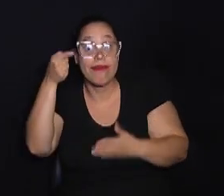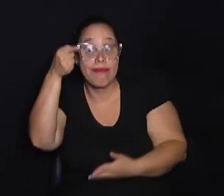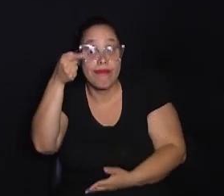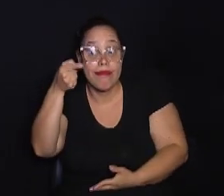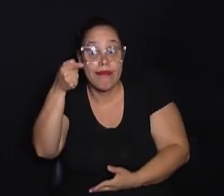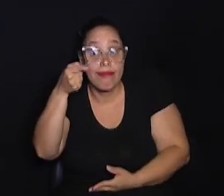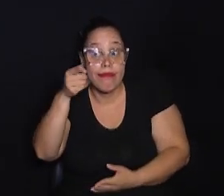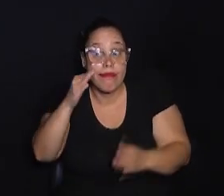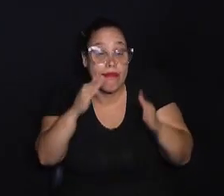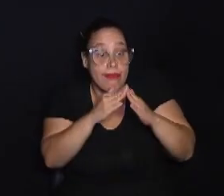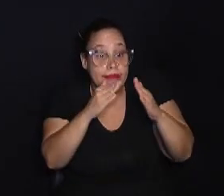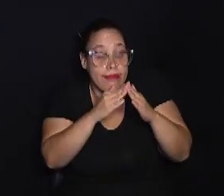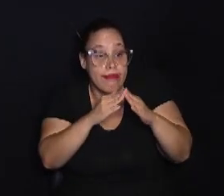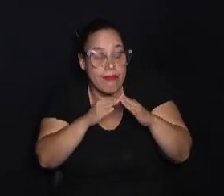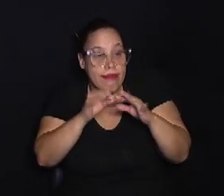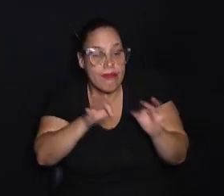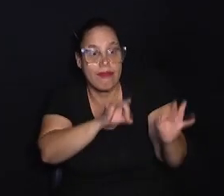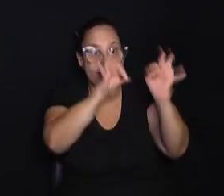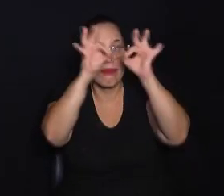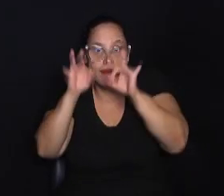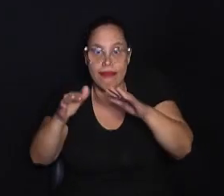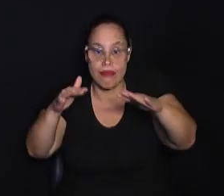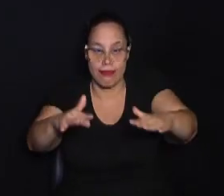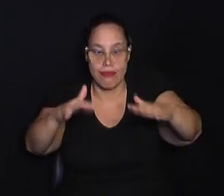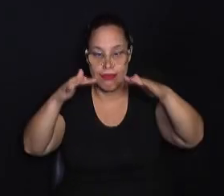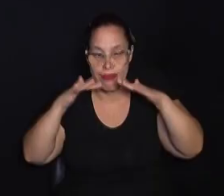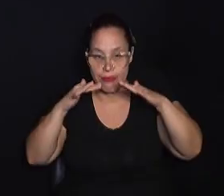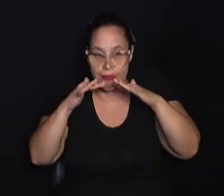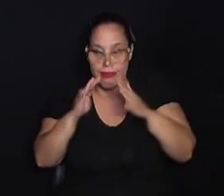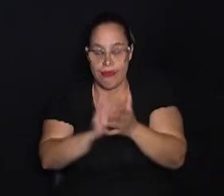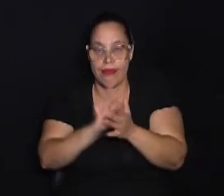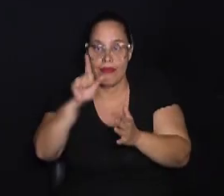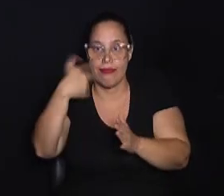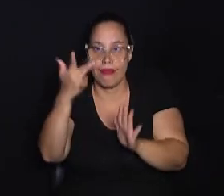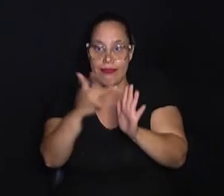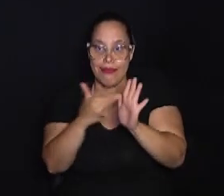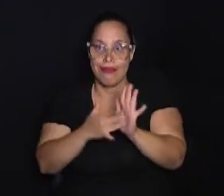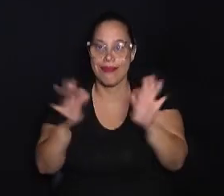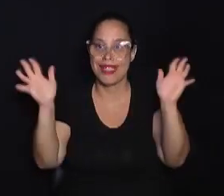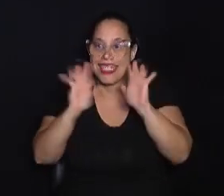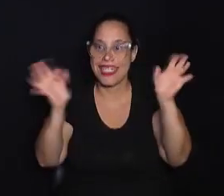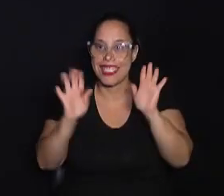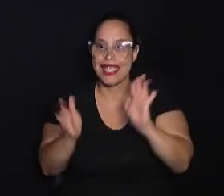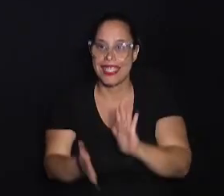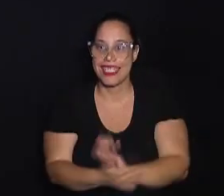você que está em casa, pela sua audiência e pela sua companhia. Até o próximo Em Pauta.